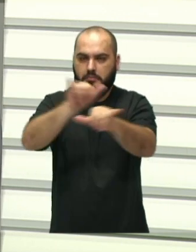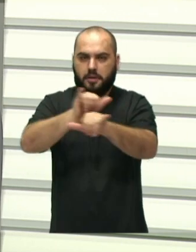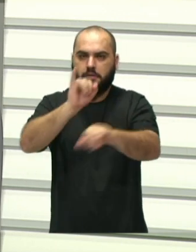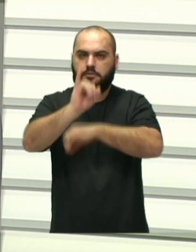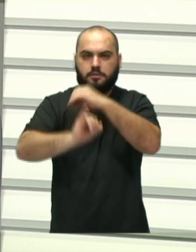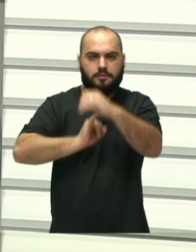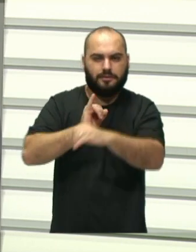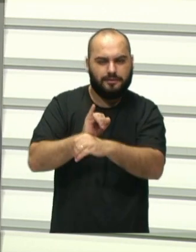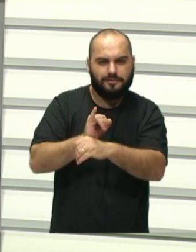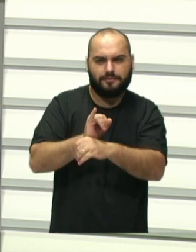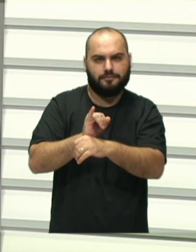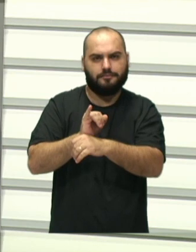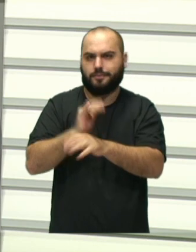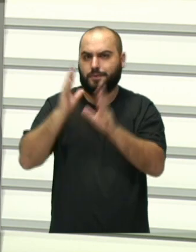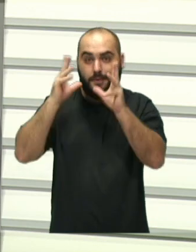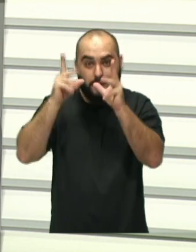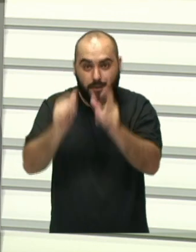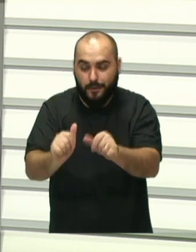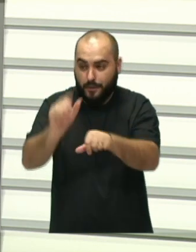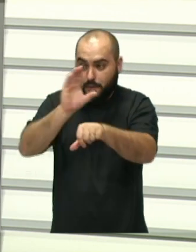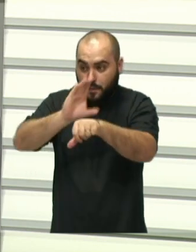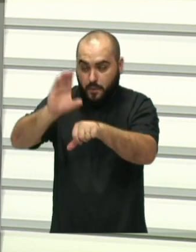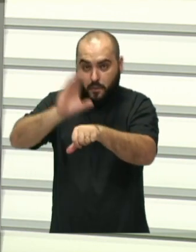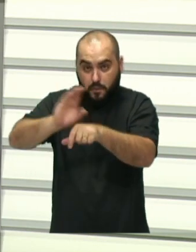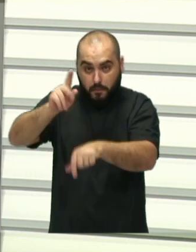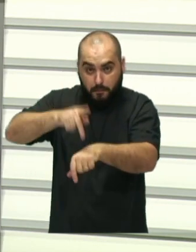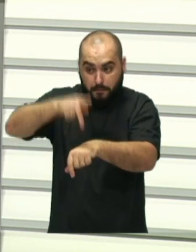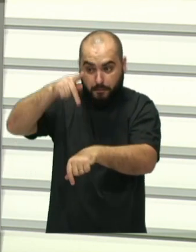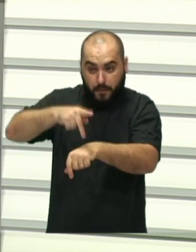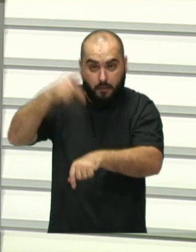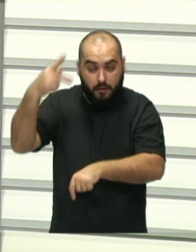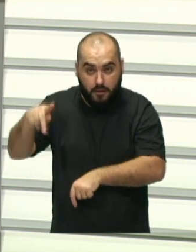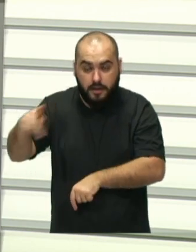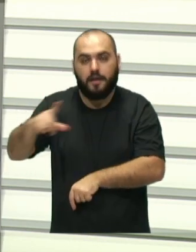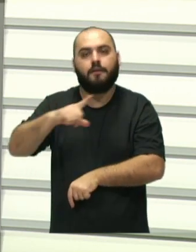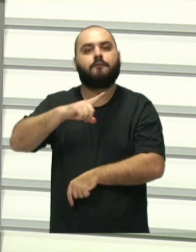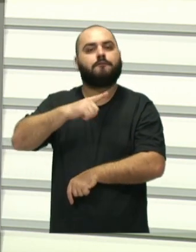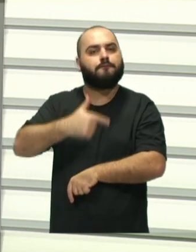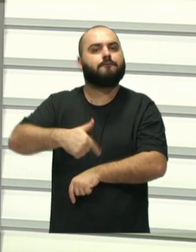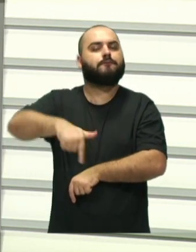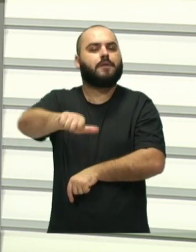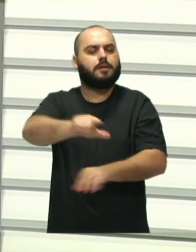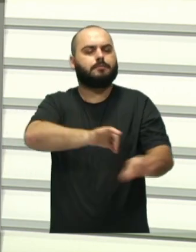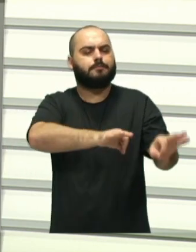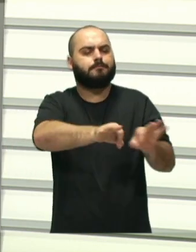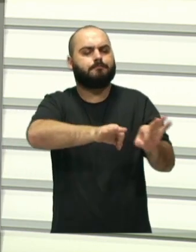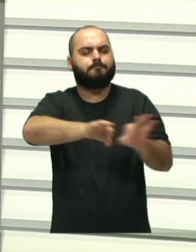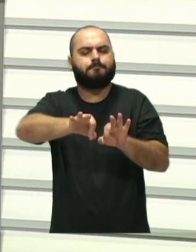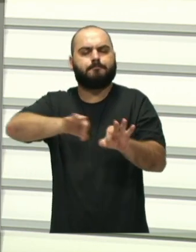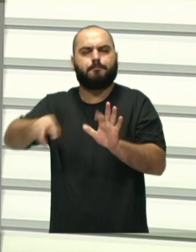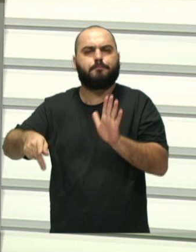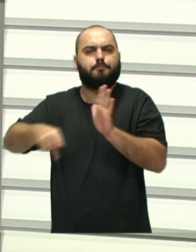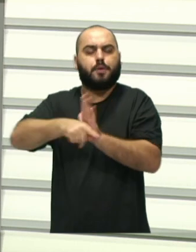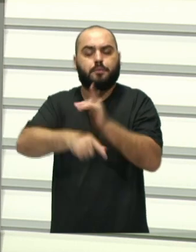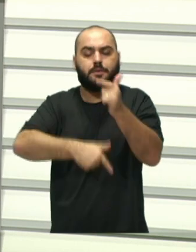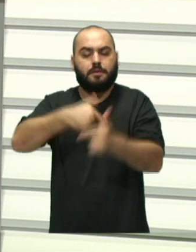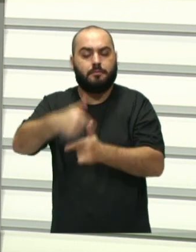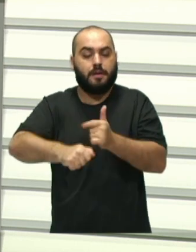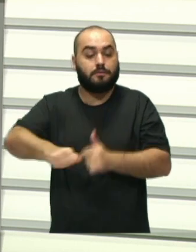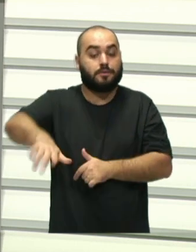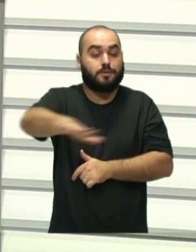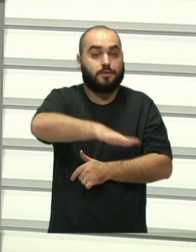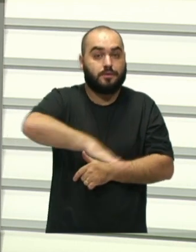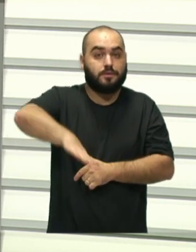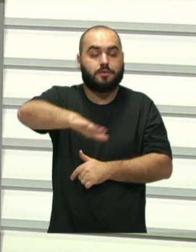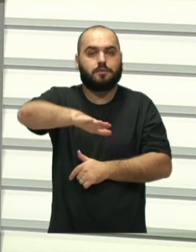toda ela todo esse esse curso essa pós-graduação ela vai ser desenhada para atender as necessidades dos Servidores